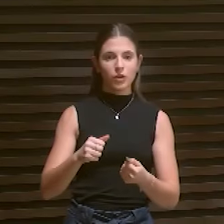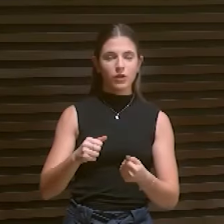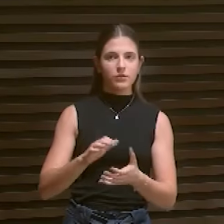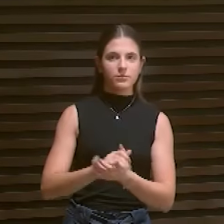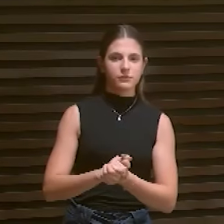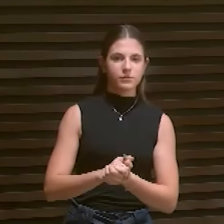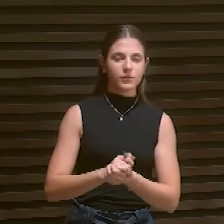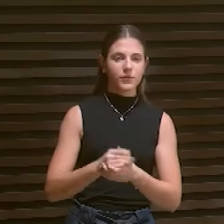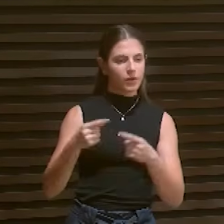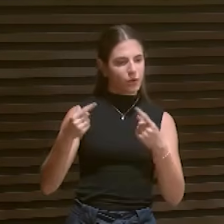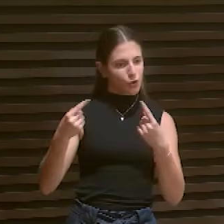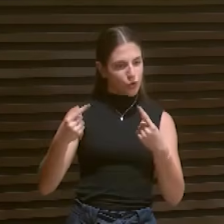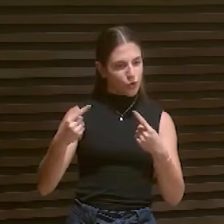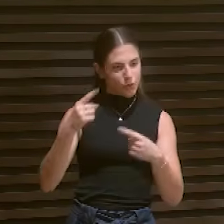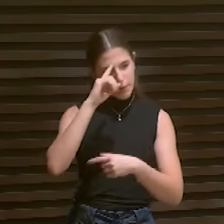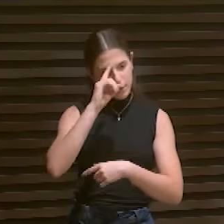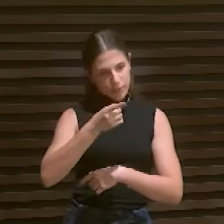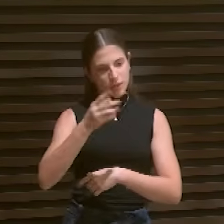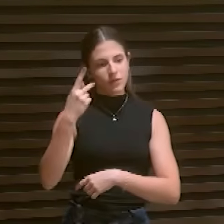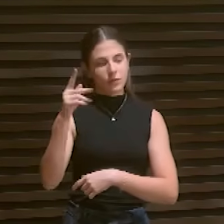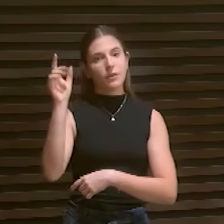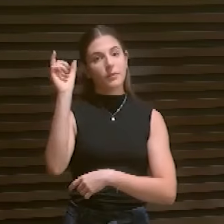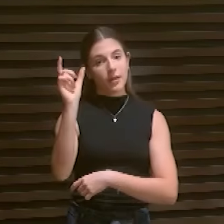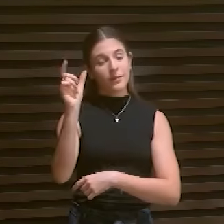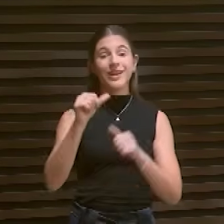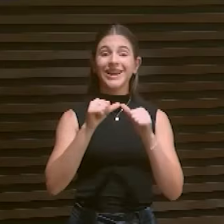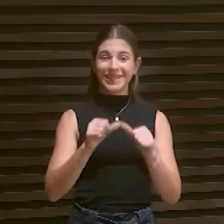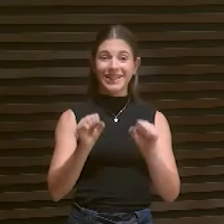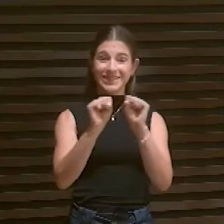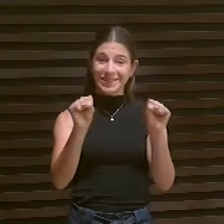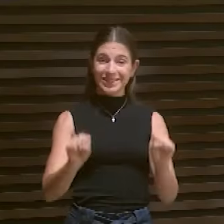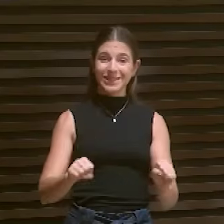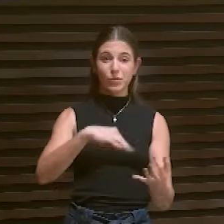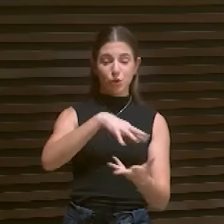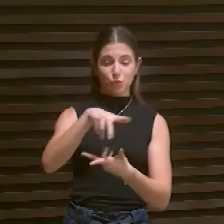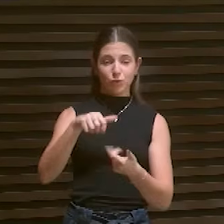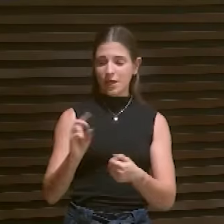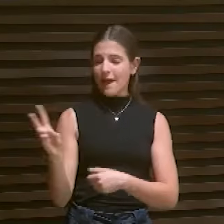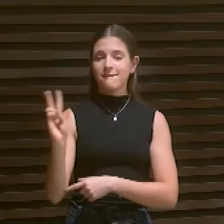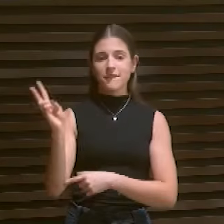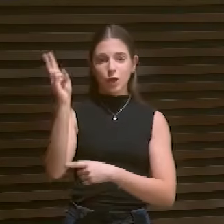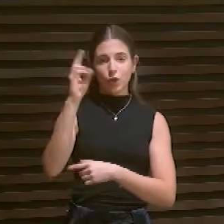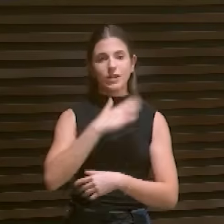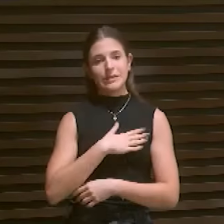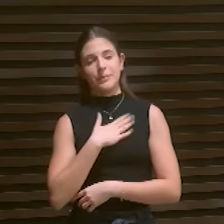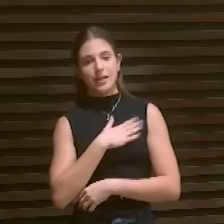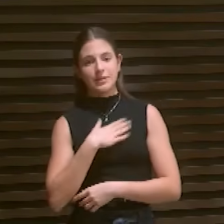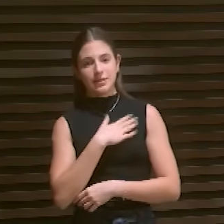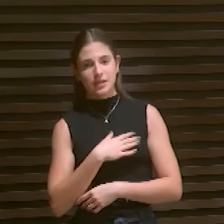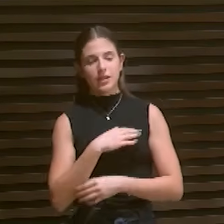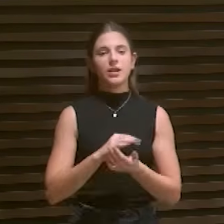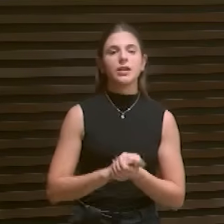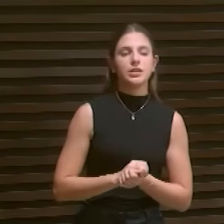e à sua palavra. E esse sistema mundial envolve o quê? Valores, prazeres, passatempos, aspirações,